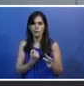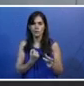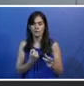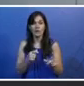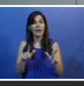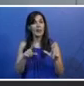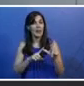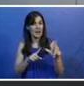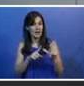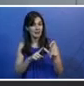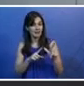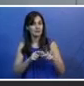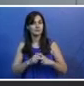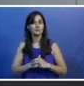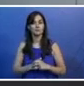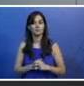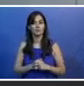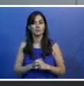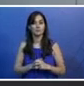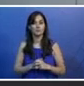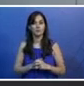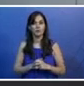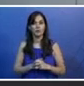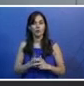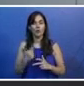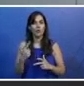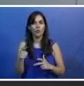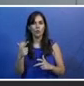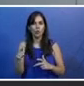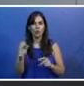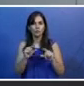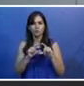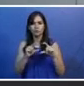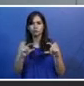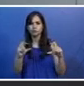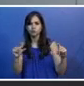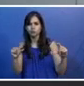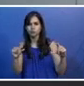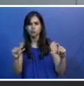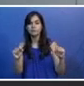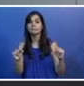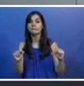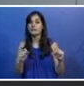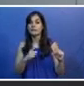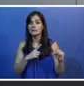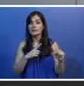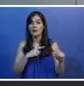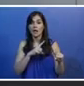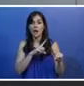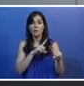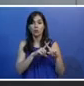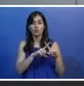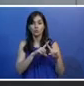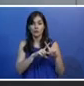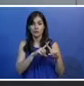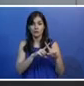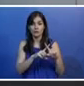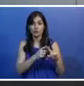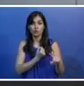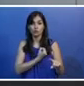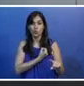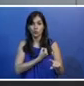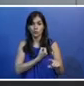e letras. Esse daqui, ó, o 13, eu tenho multiplicação apenas de